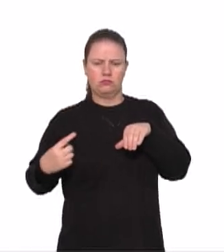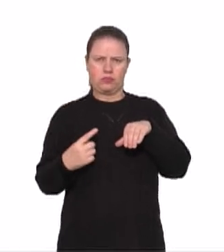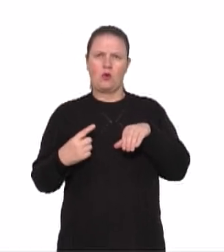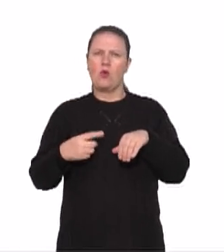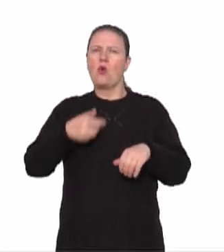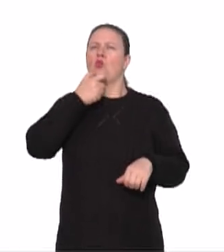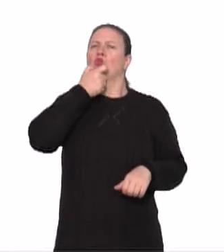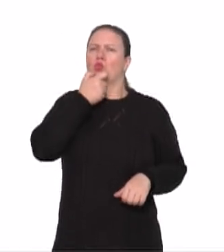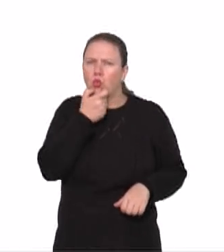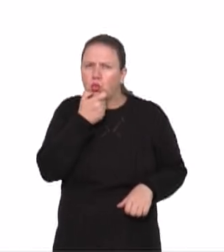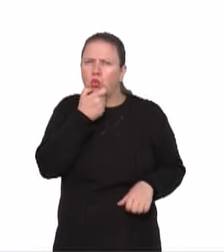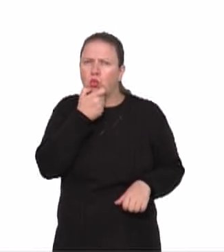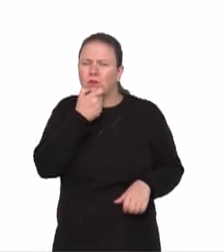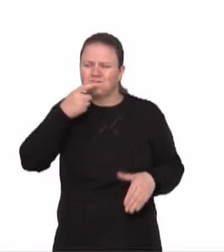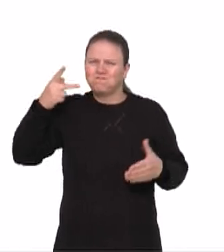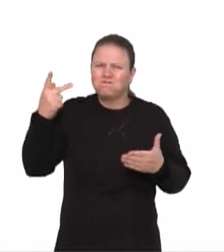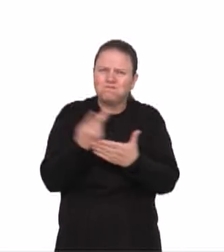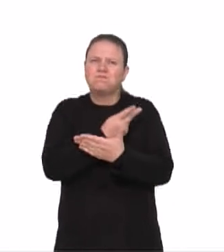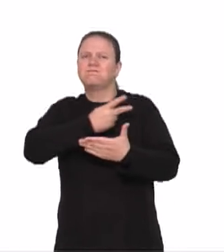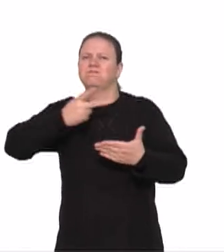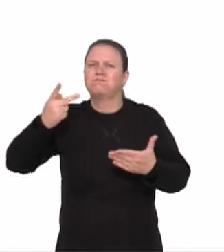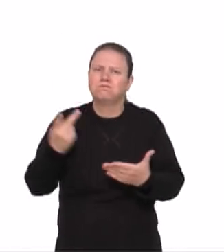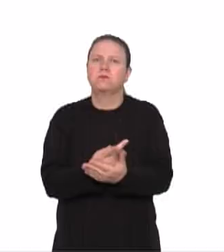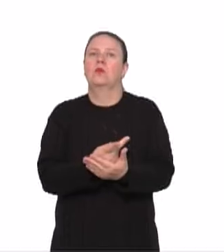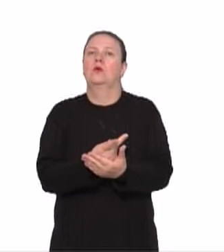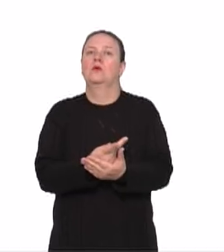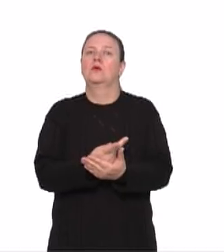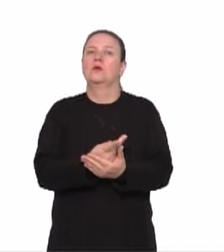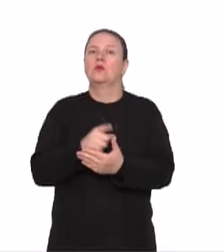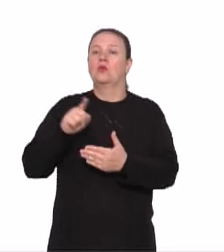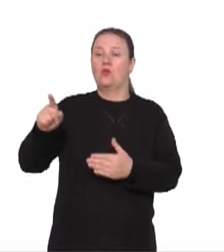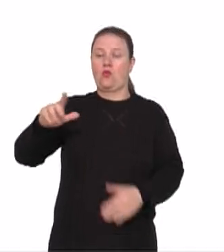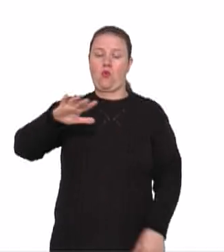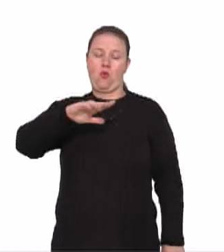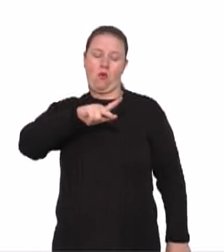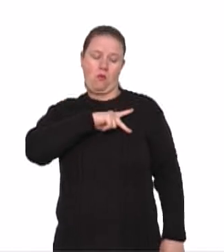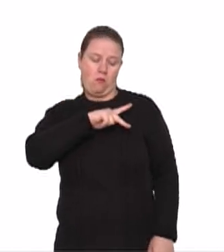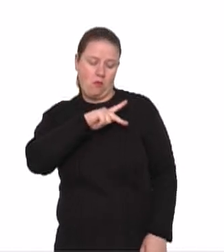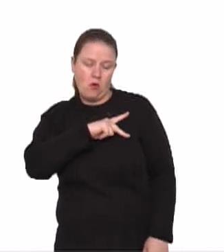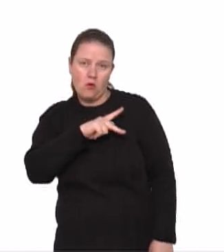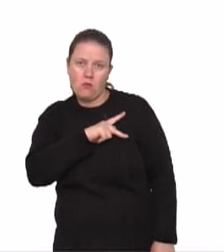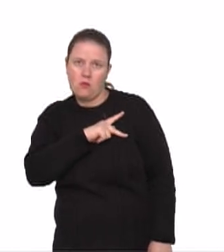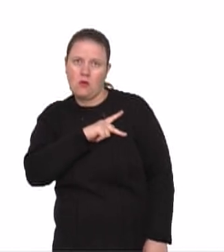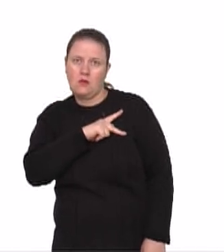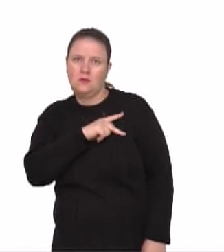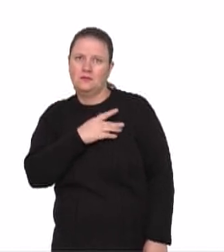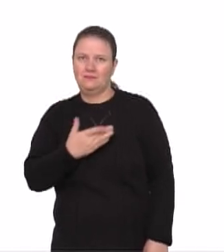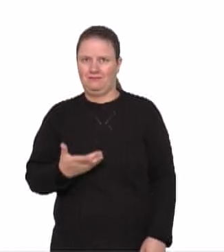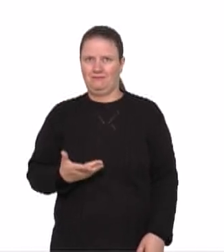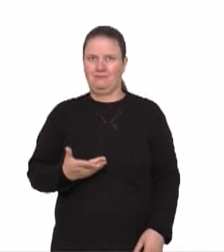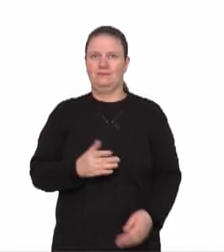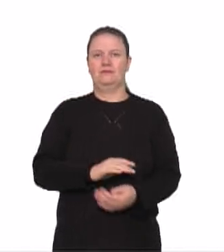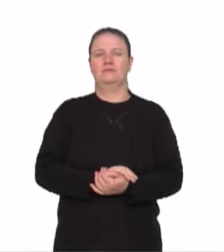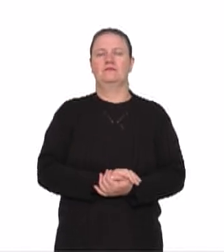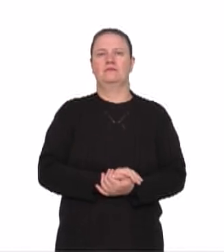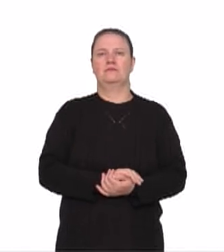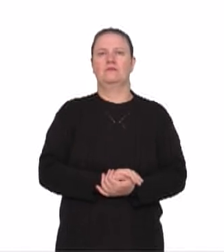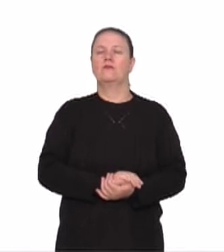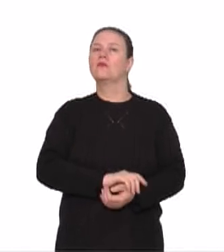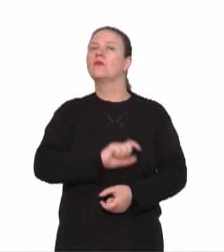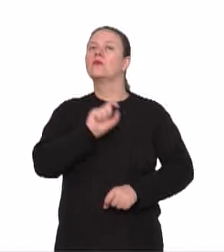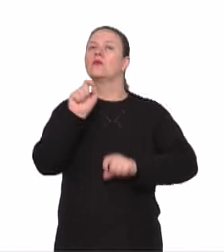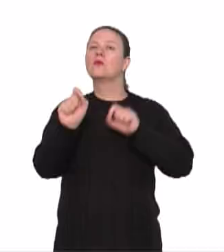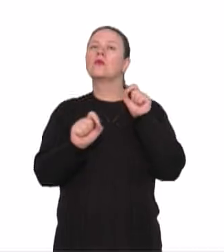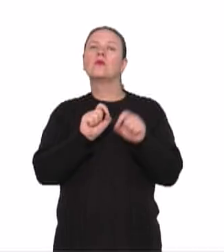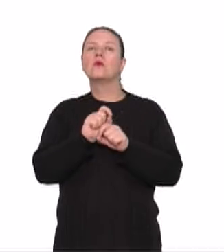falta, falta, falta, falta para o time alviverde bater. Então, nesse fragmento